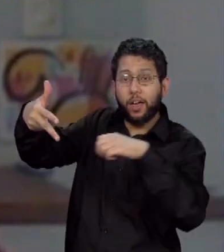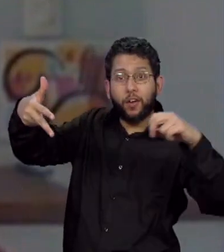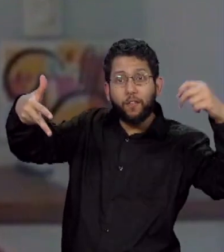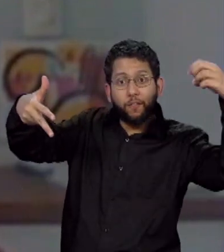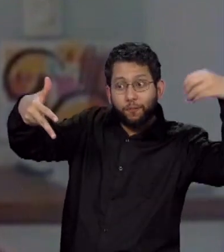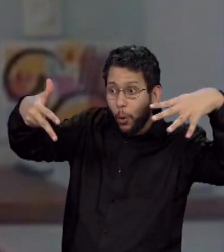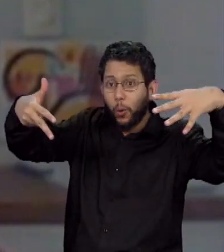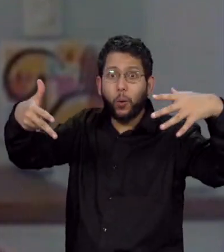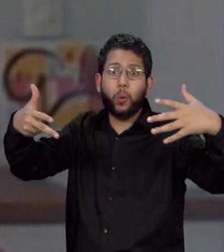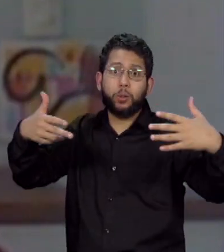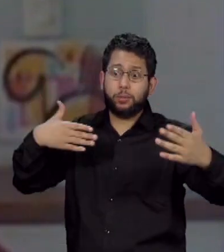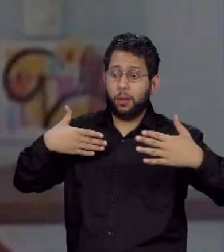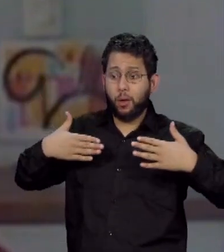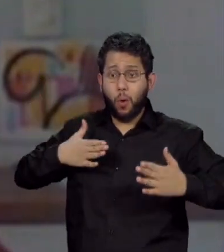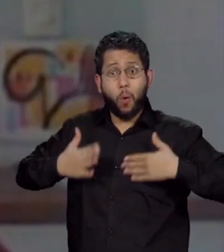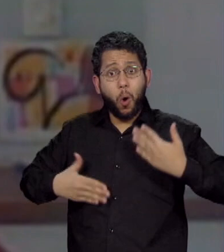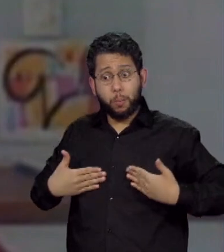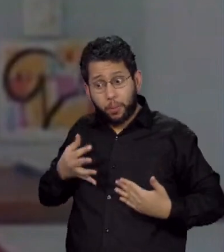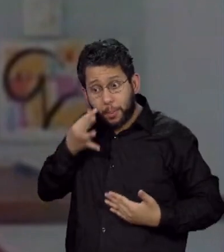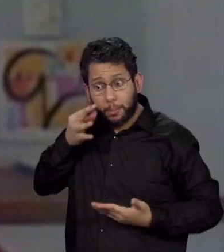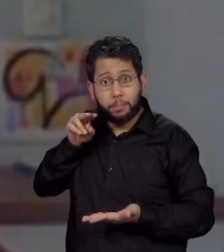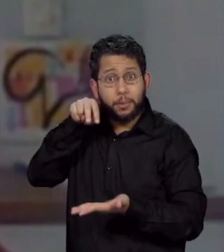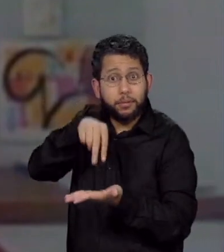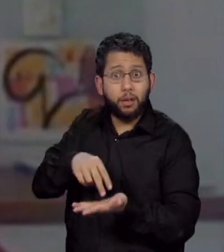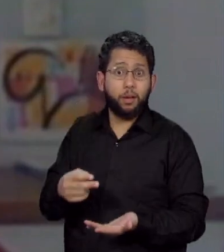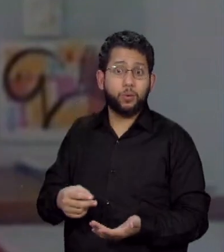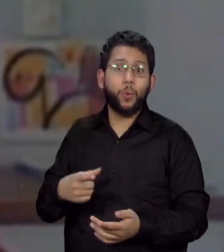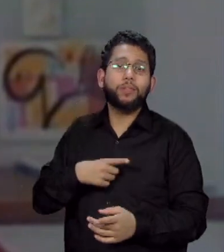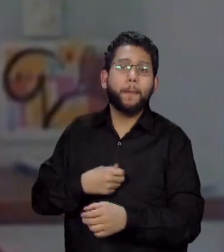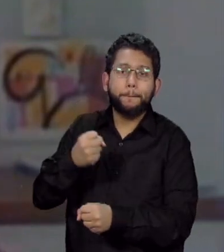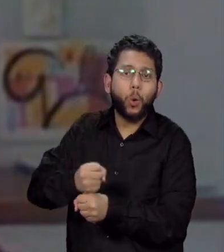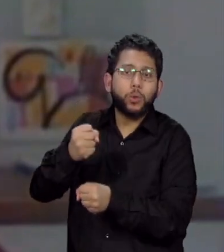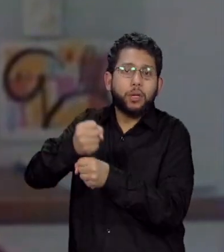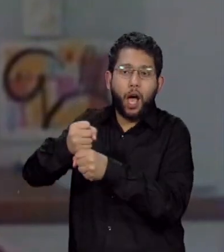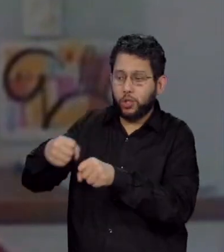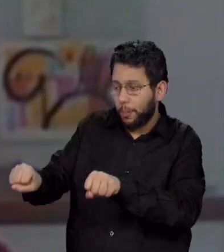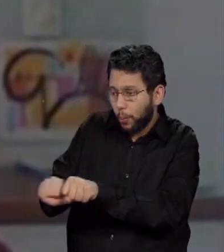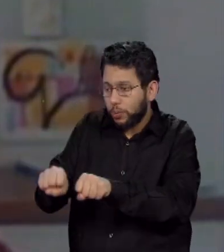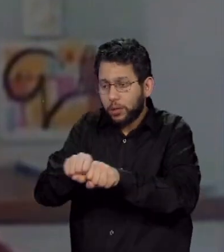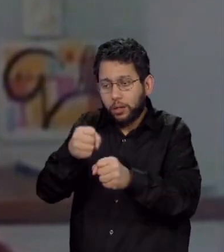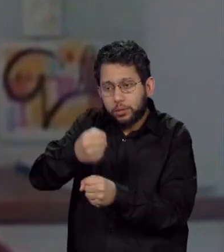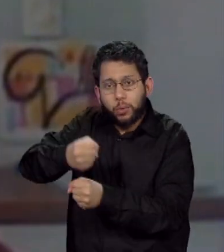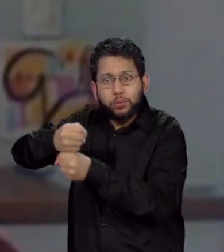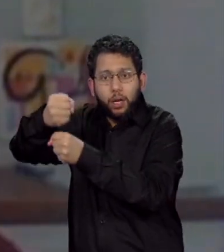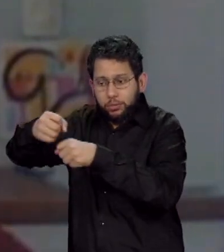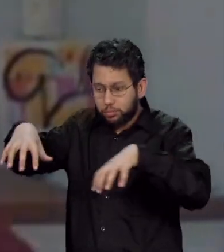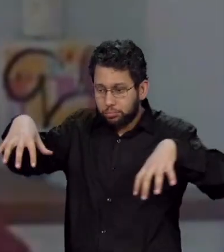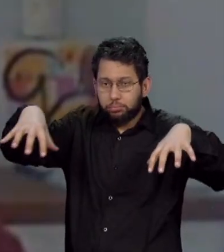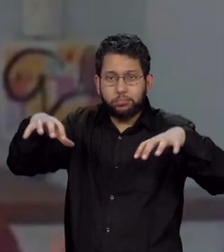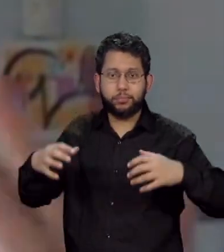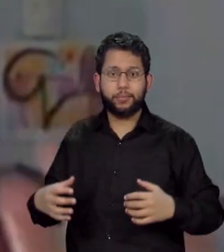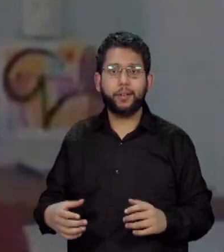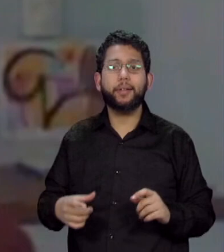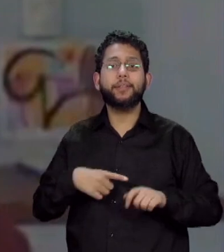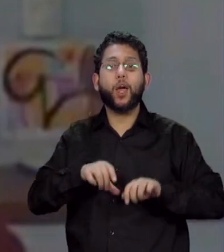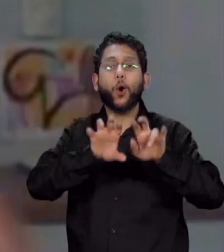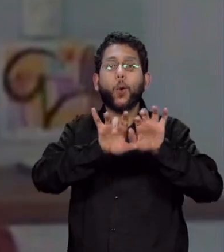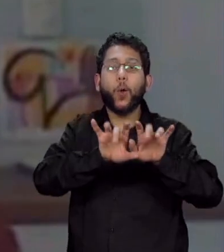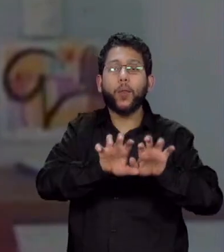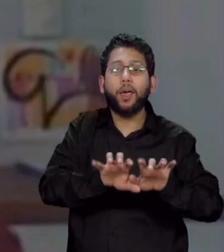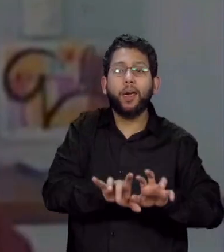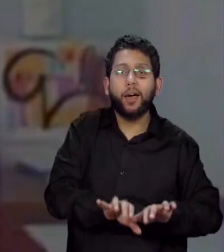fotografia em movimento, montagem, que é lidar direto com equipamentos, roteiro,